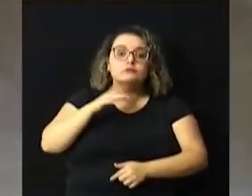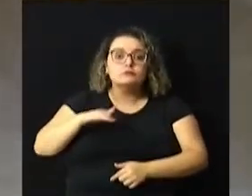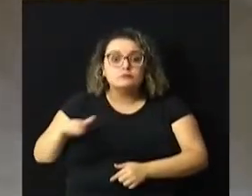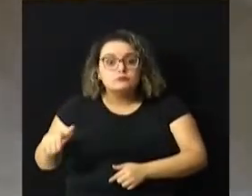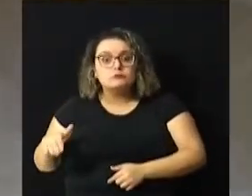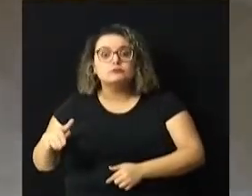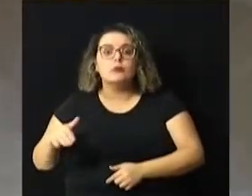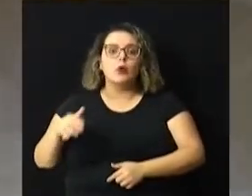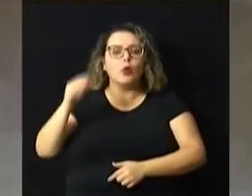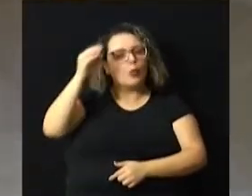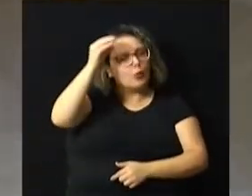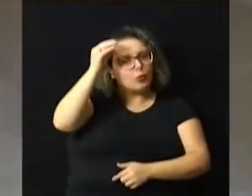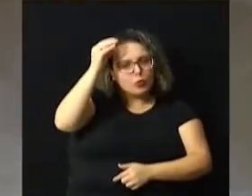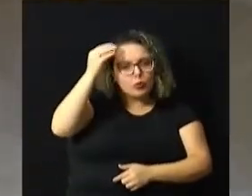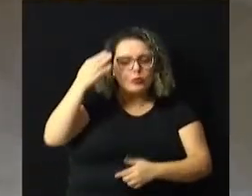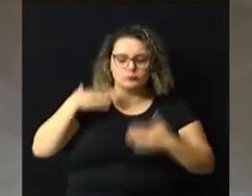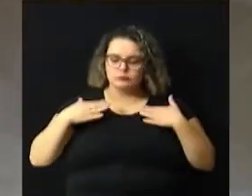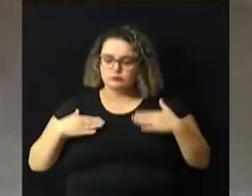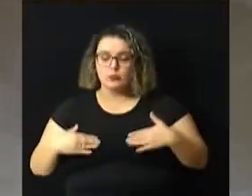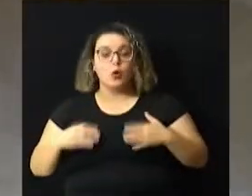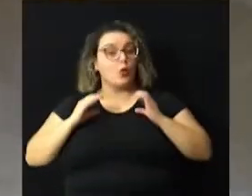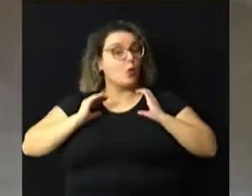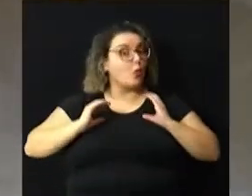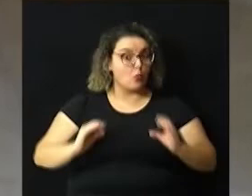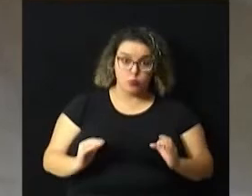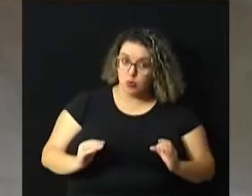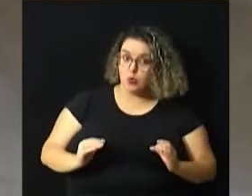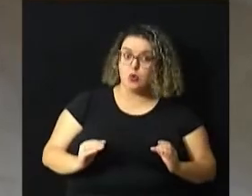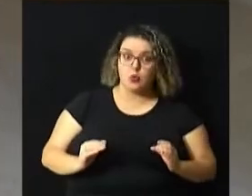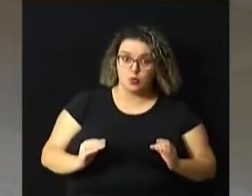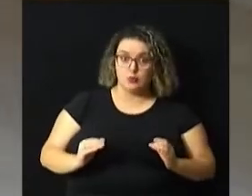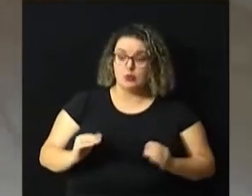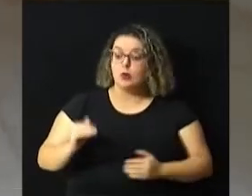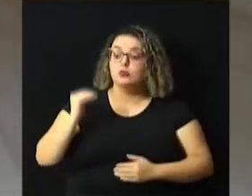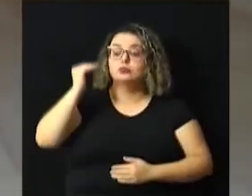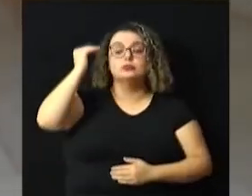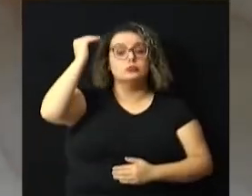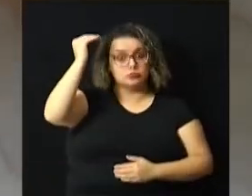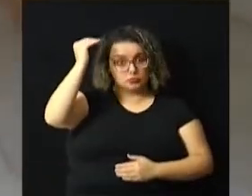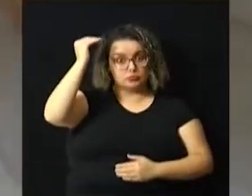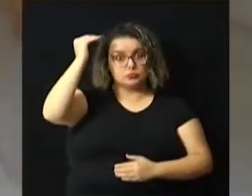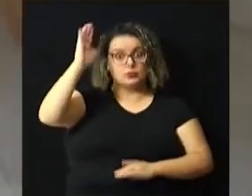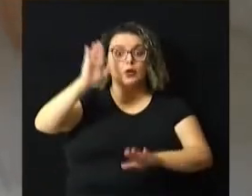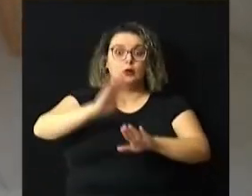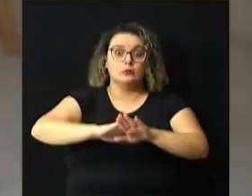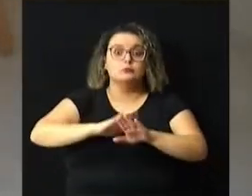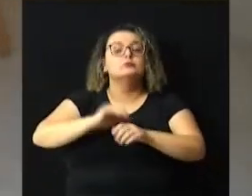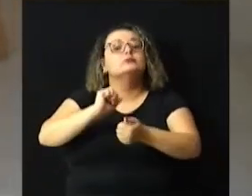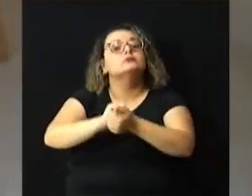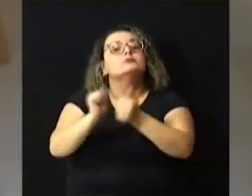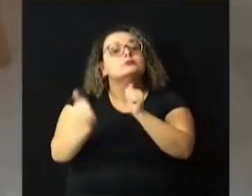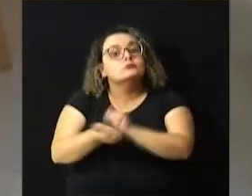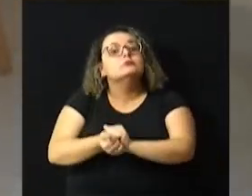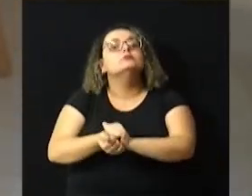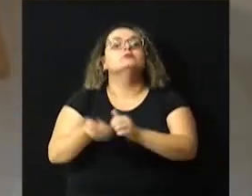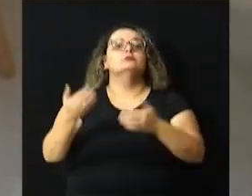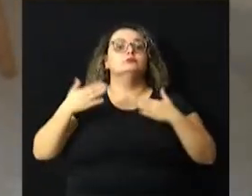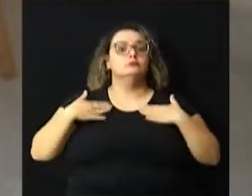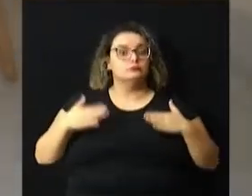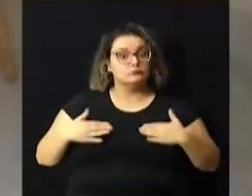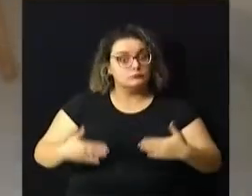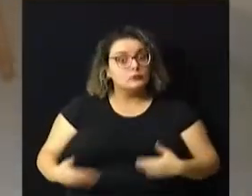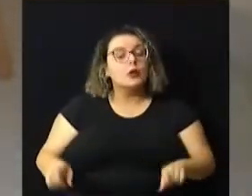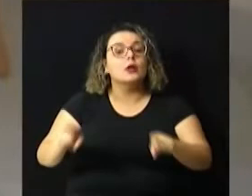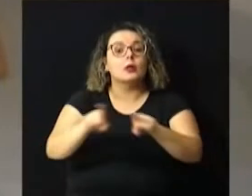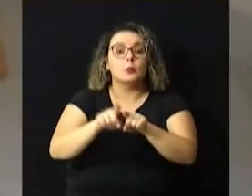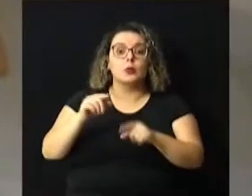disfunção cognitiva, motora, comportamental, parte dos adultos, que atua na reabilitação física, também